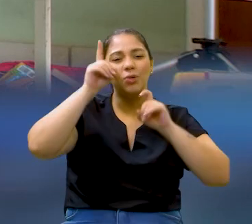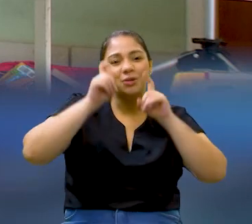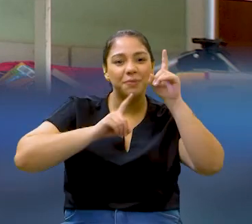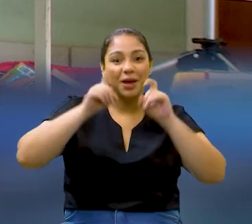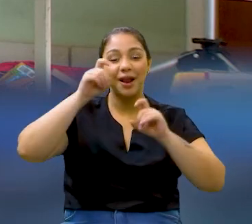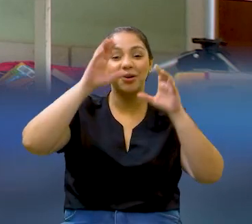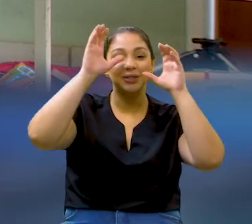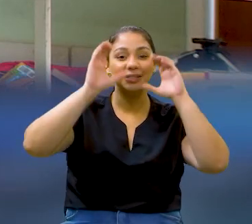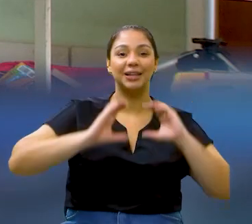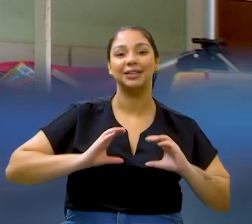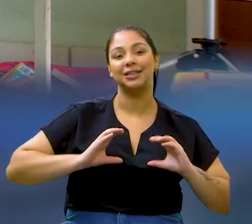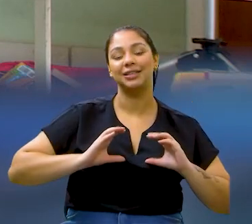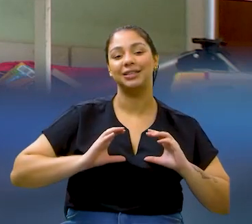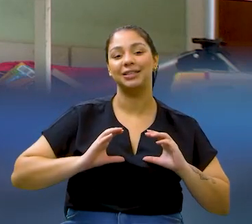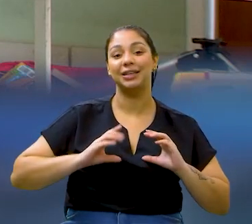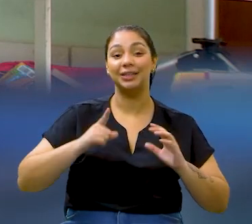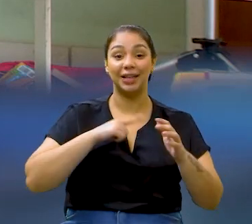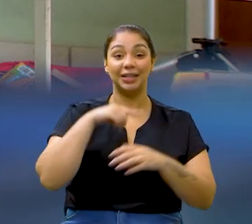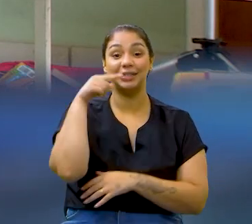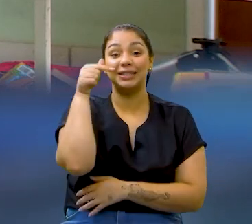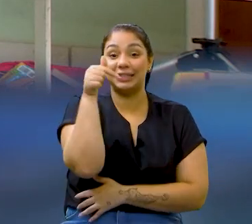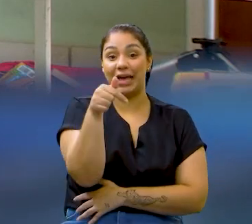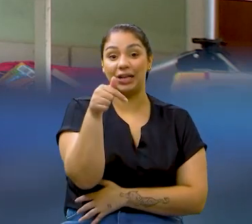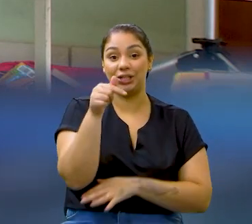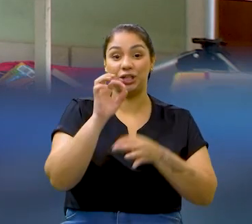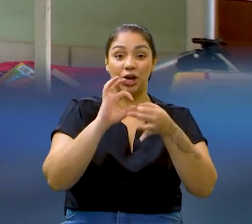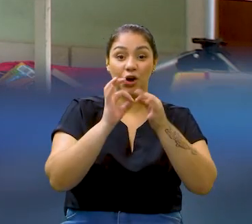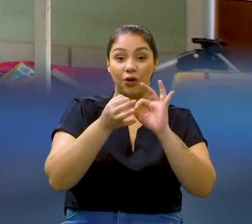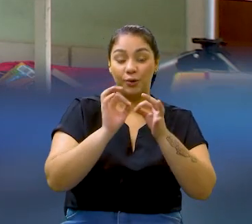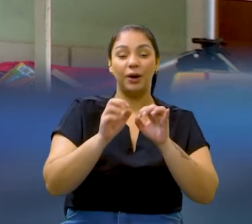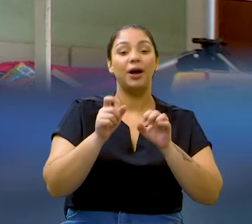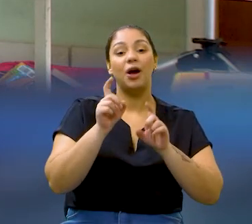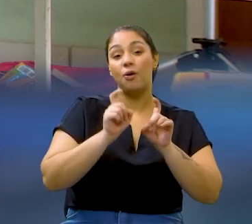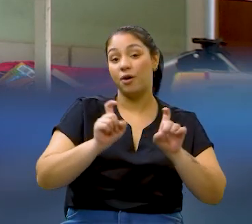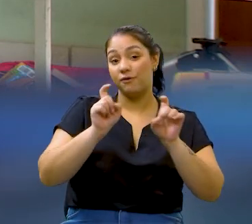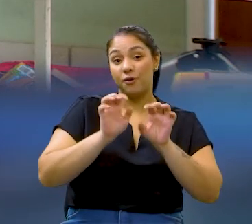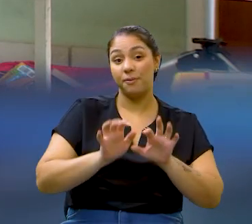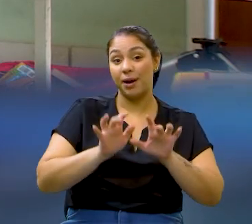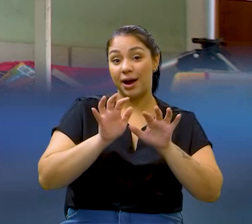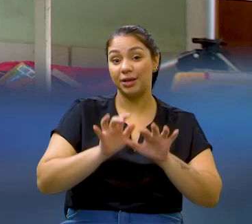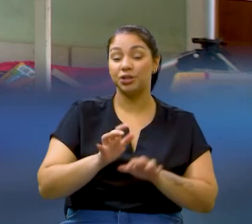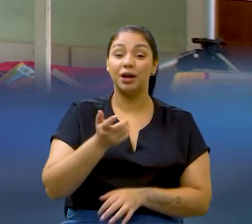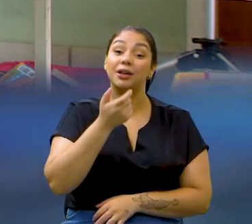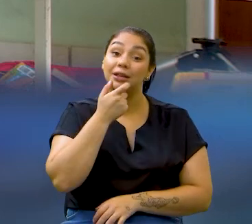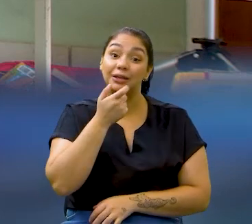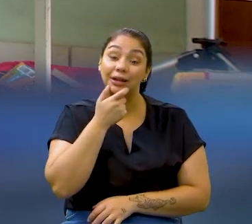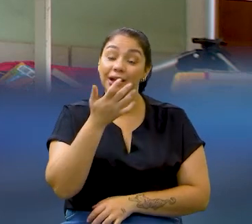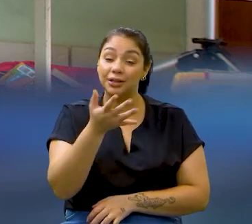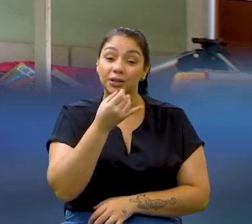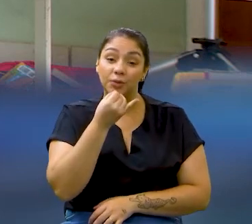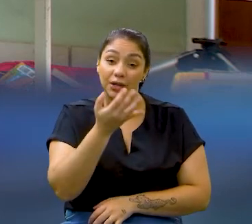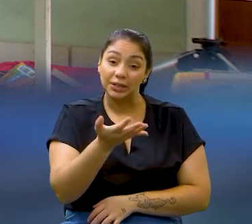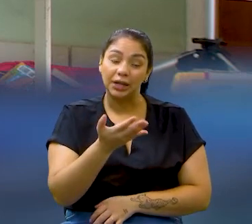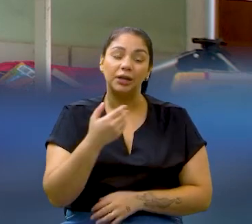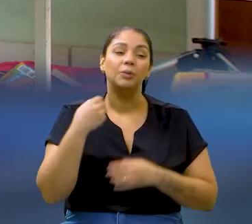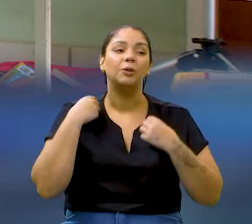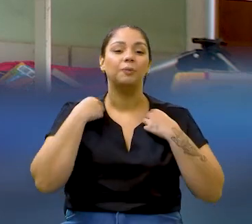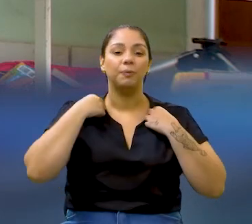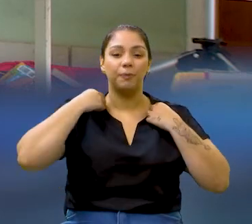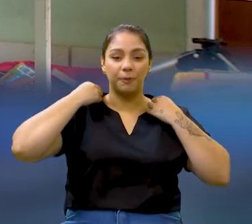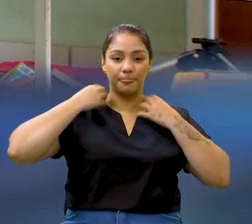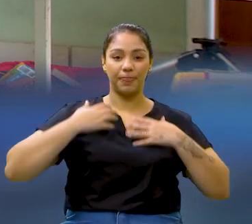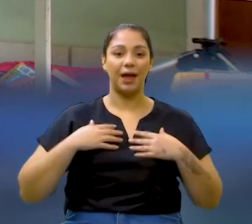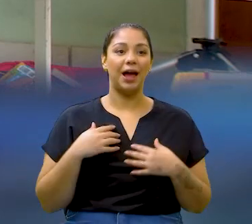comunicação, expressão, cidadania. São 7 oficinas, informática. O inglês, por exemplo,